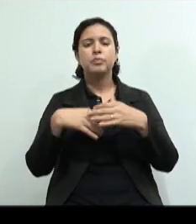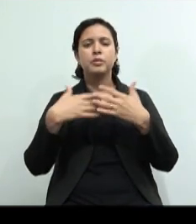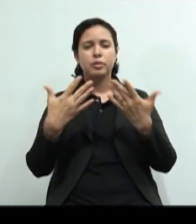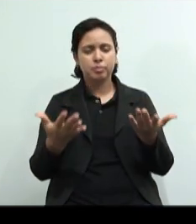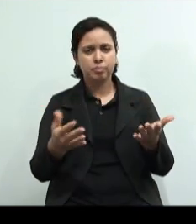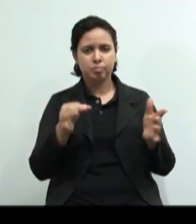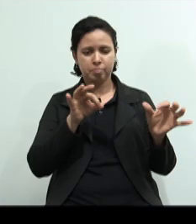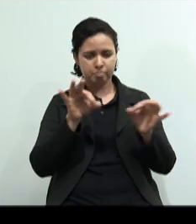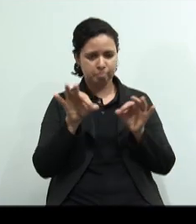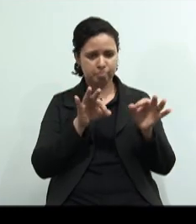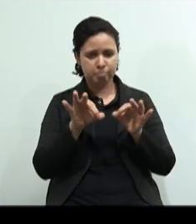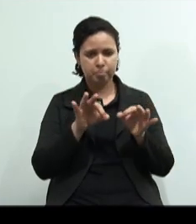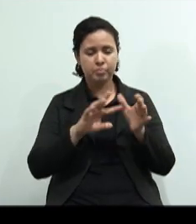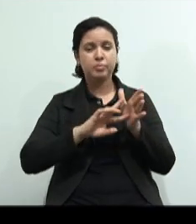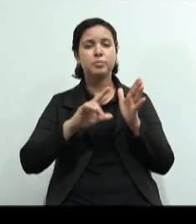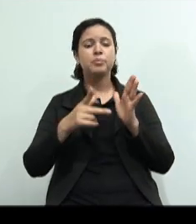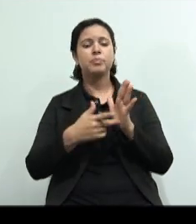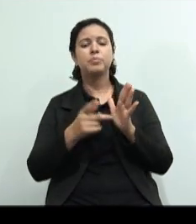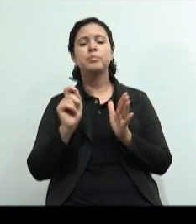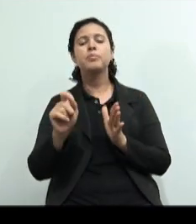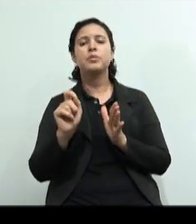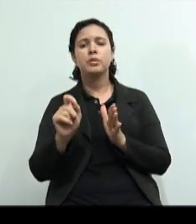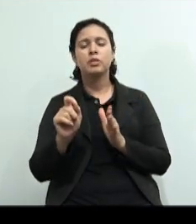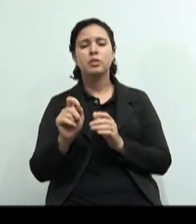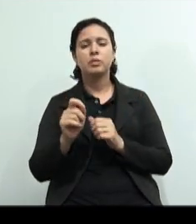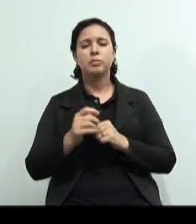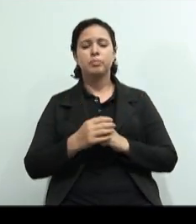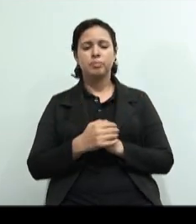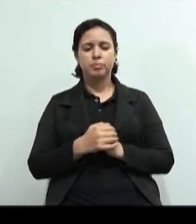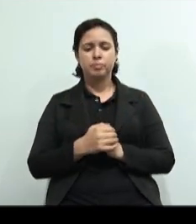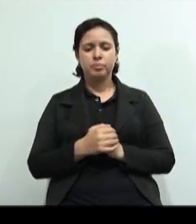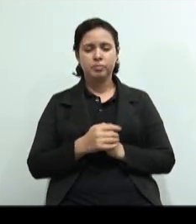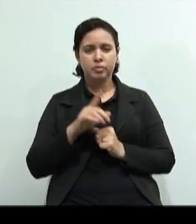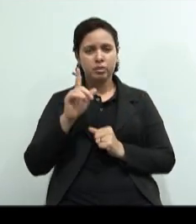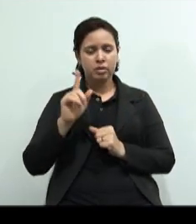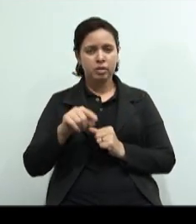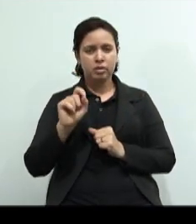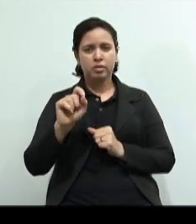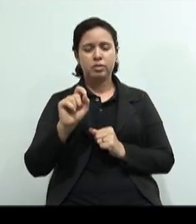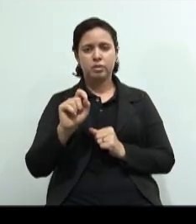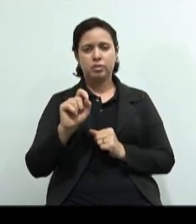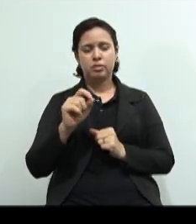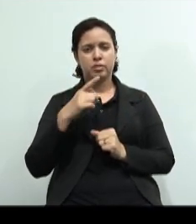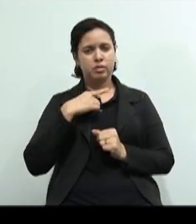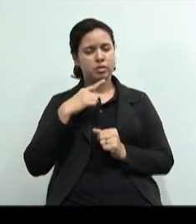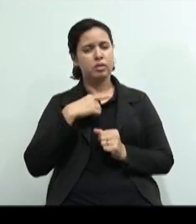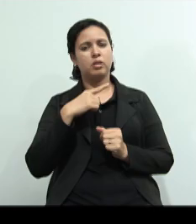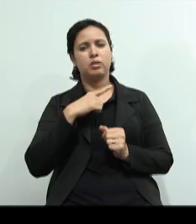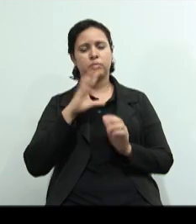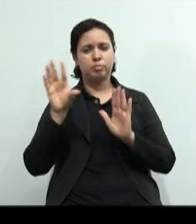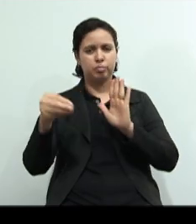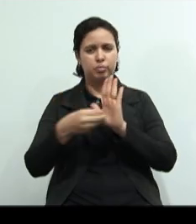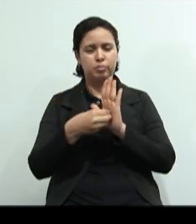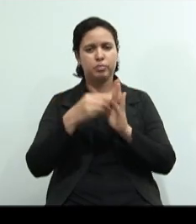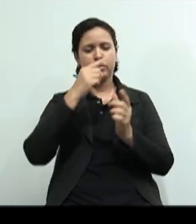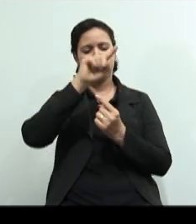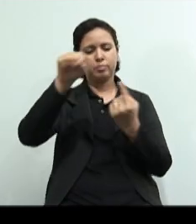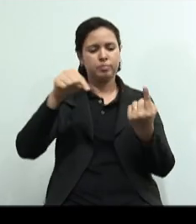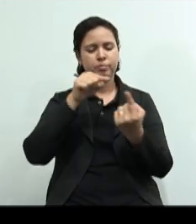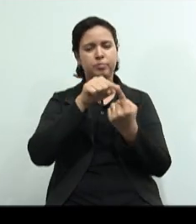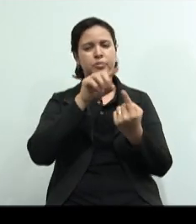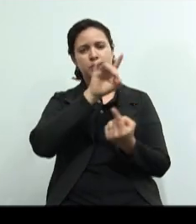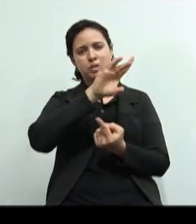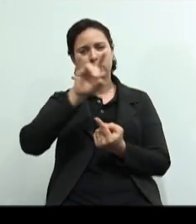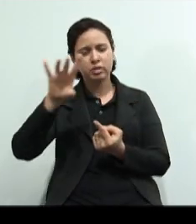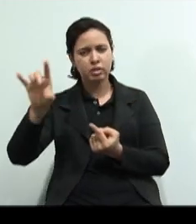planejar. Planejar nessa fase são definidos os objetivos de cada